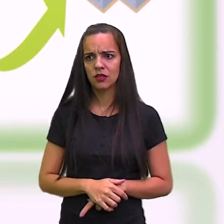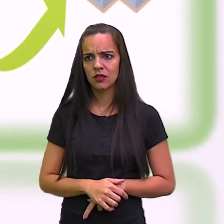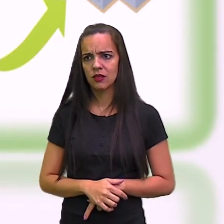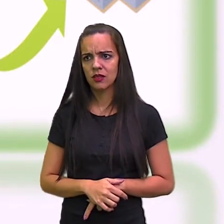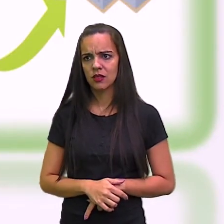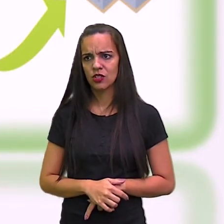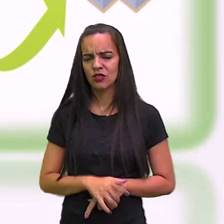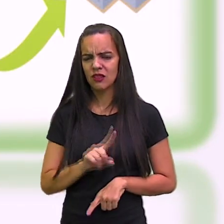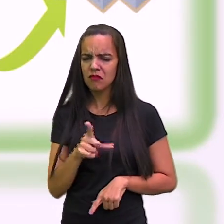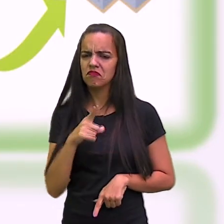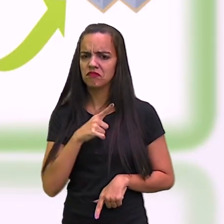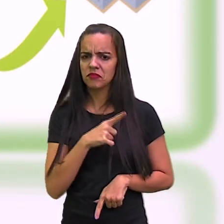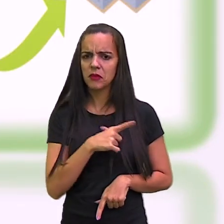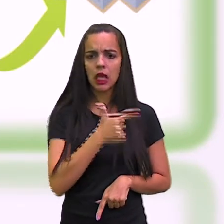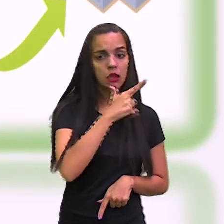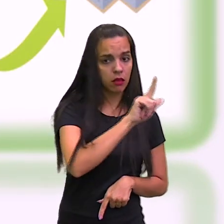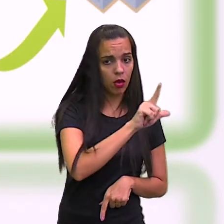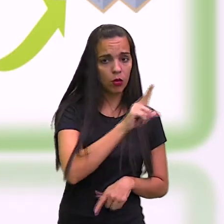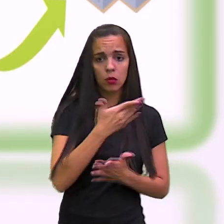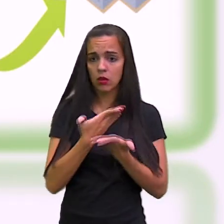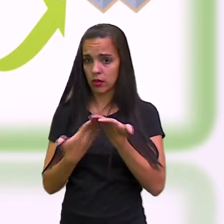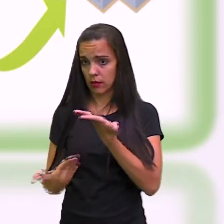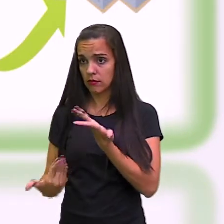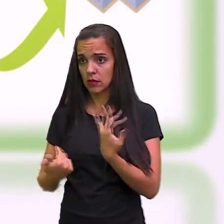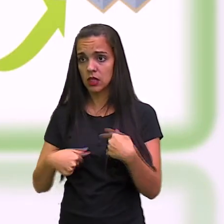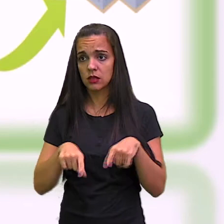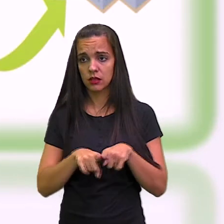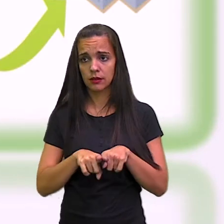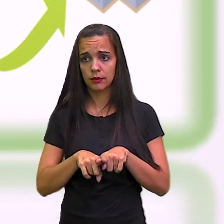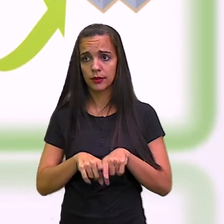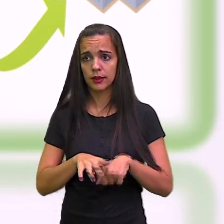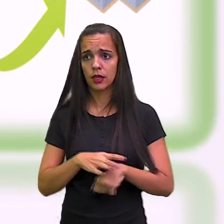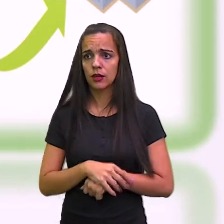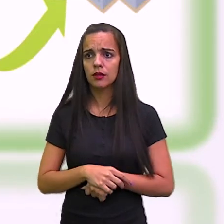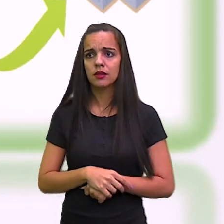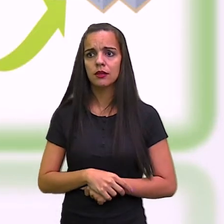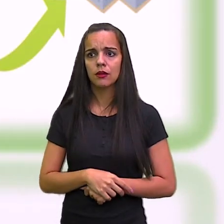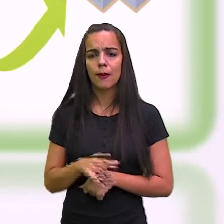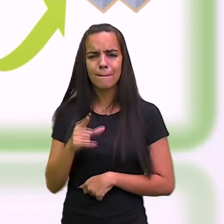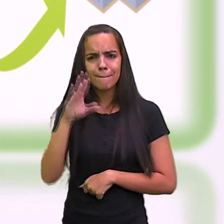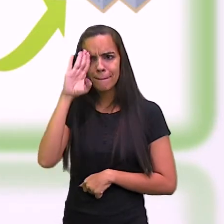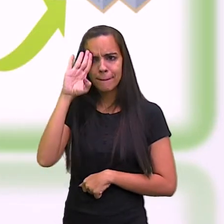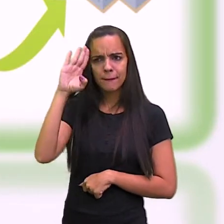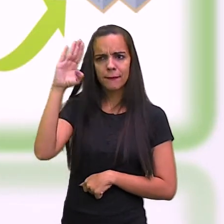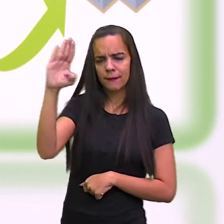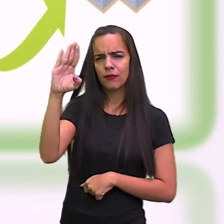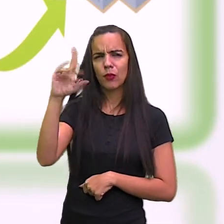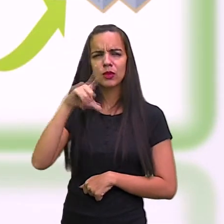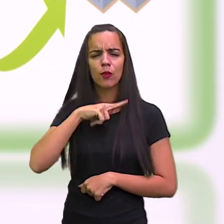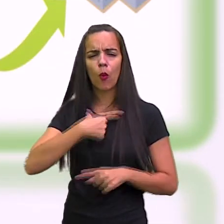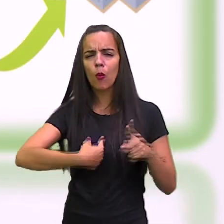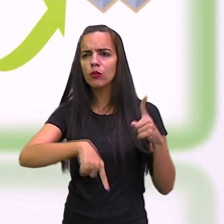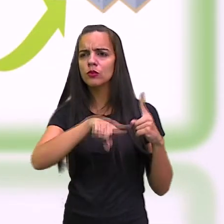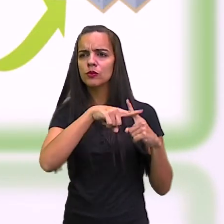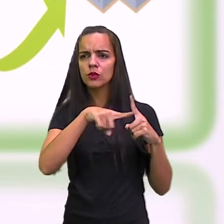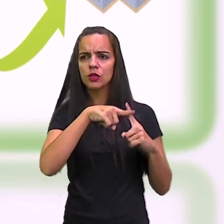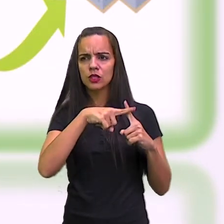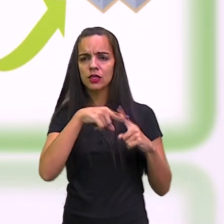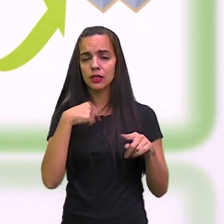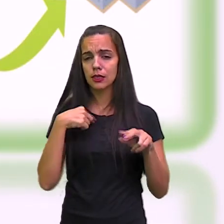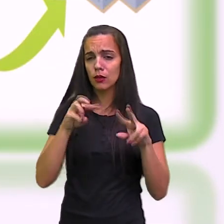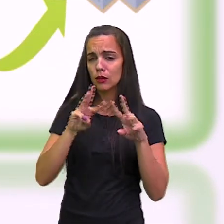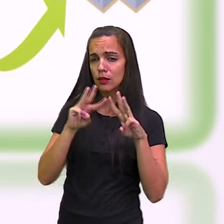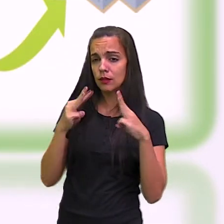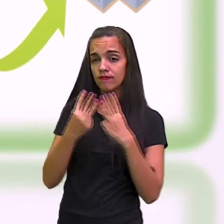e desvantagens para esse tipo de energia? O principal ponto positivo da energia de